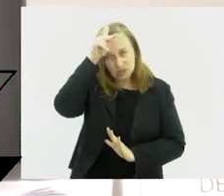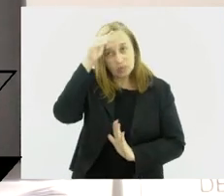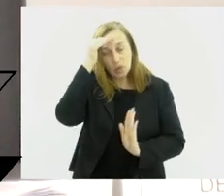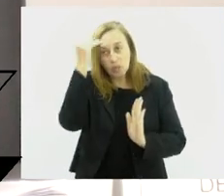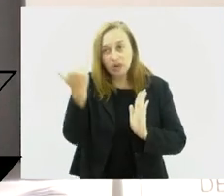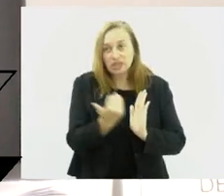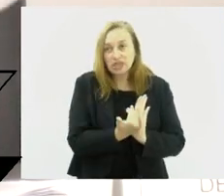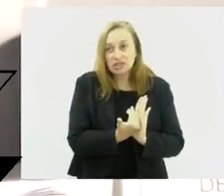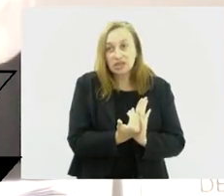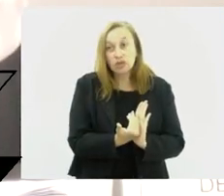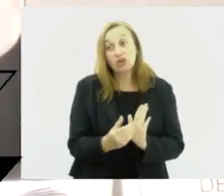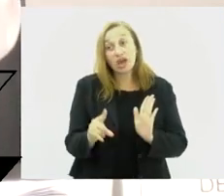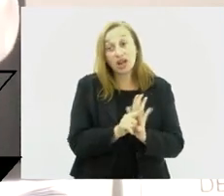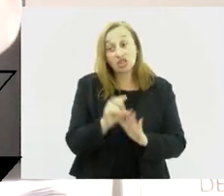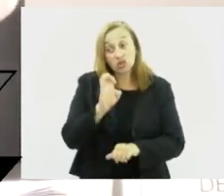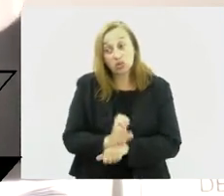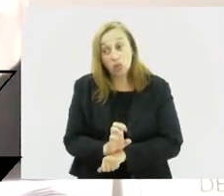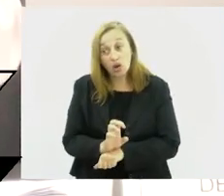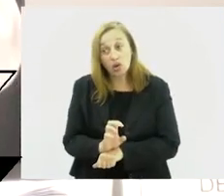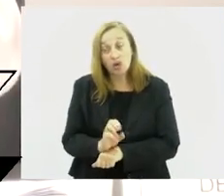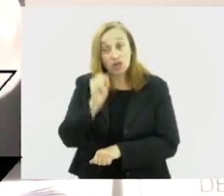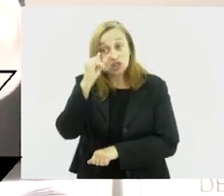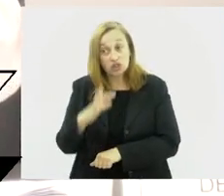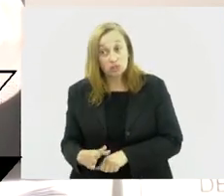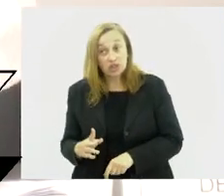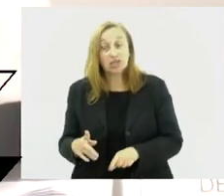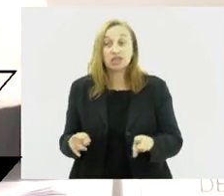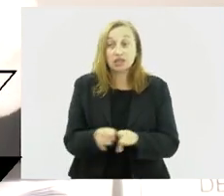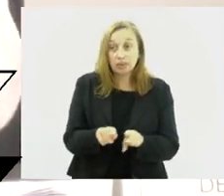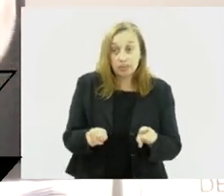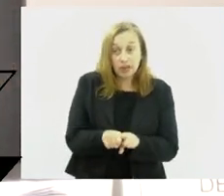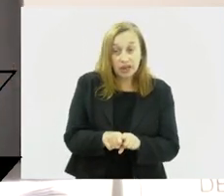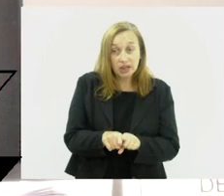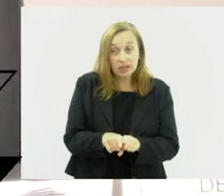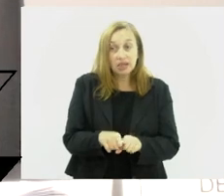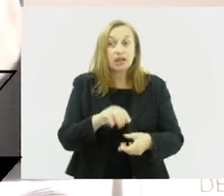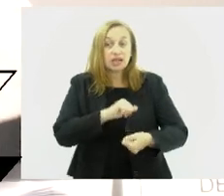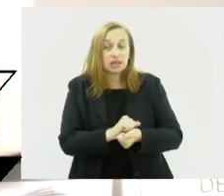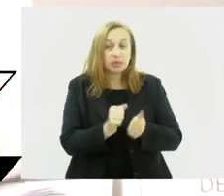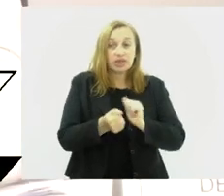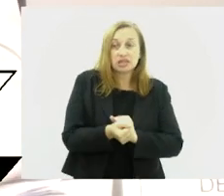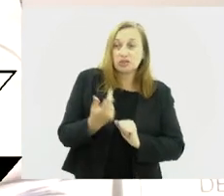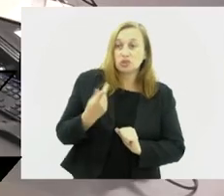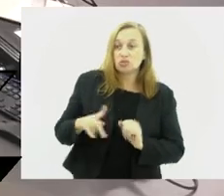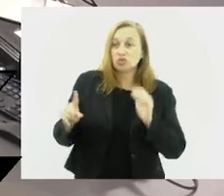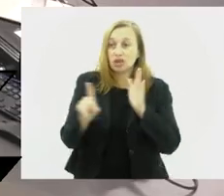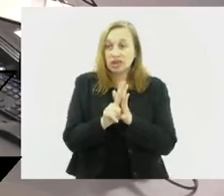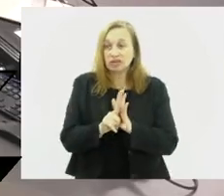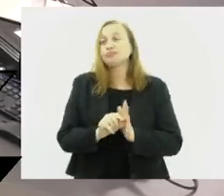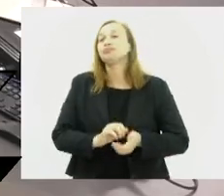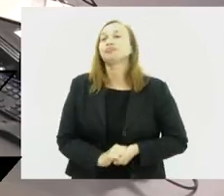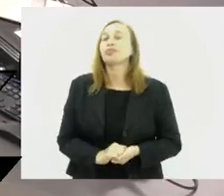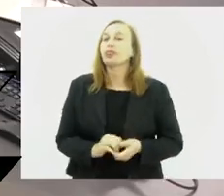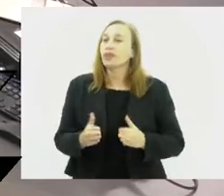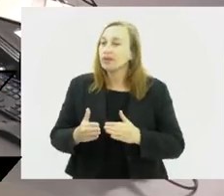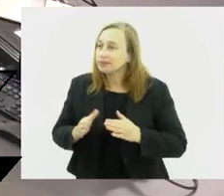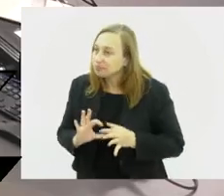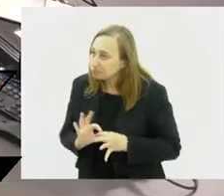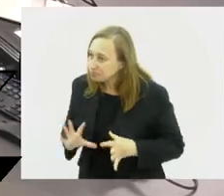o que a outra diz, ou, no vácuo, né, na ausência de norma, estabelecer suas próprias normas. Se me permite, uma parte,